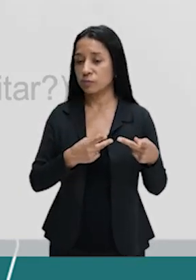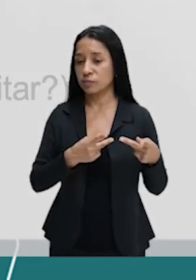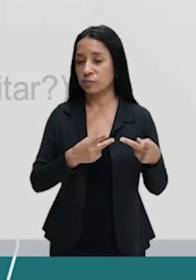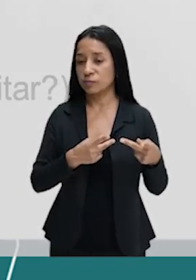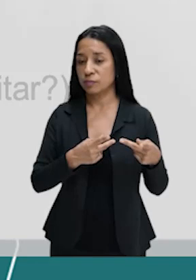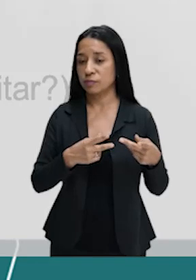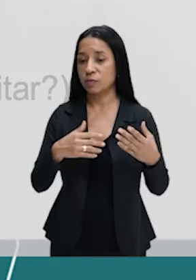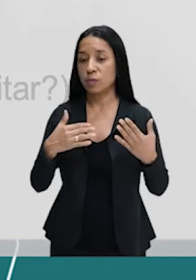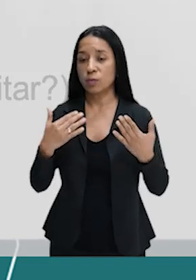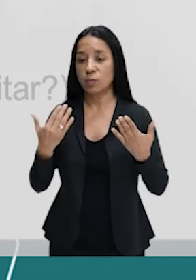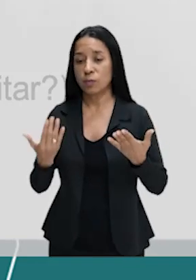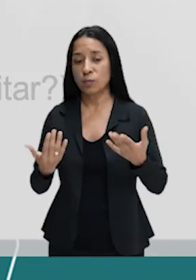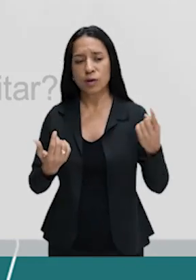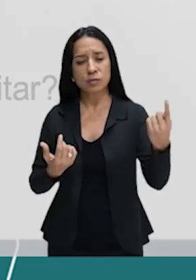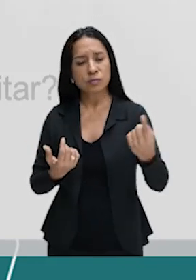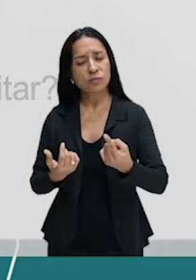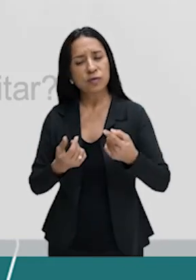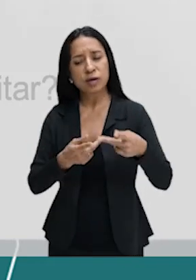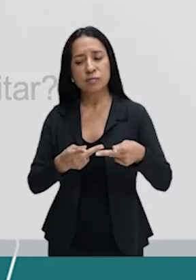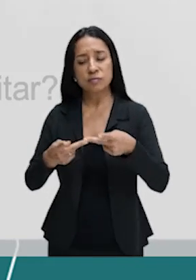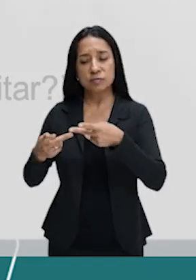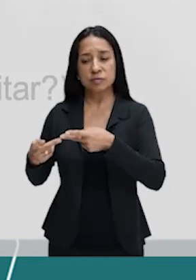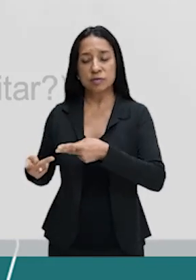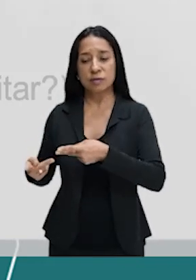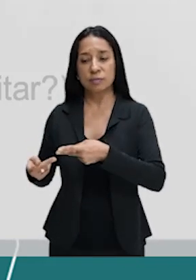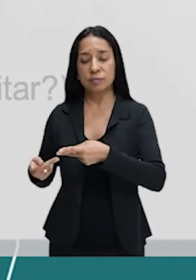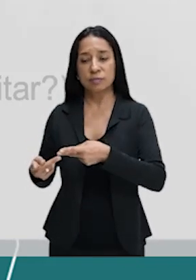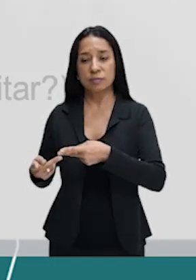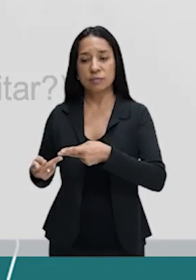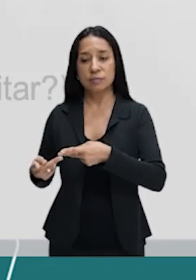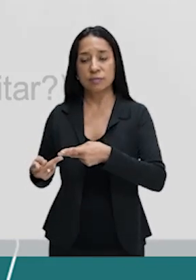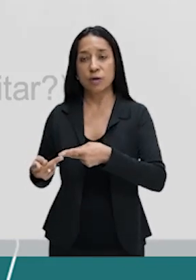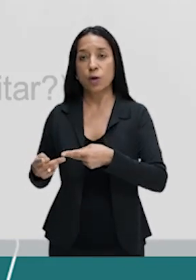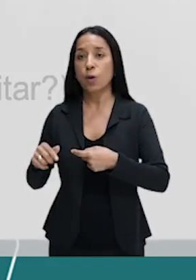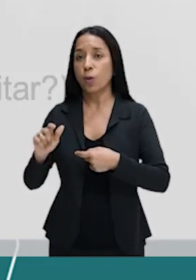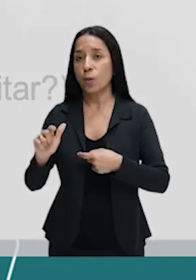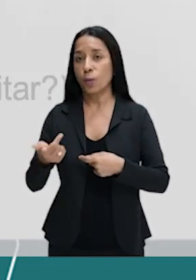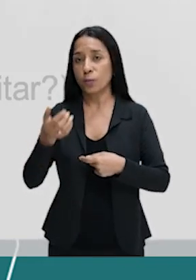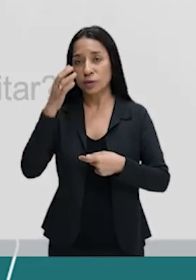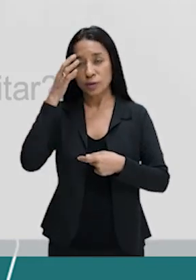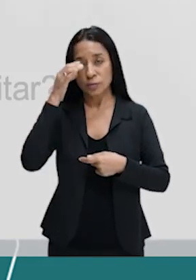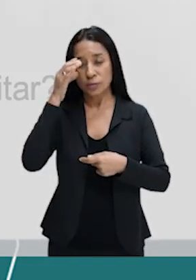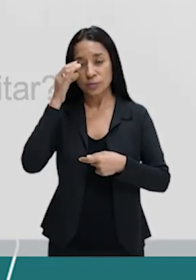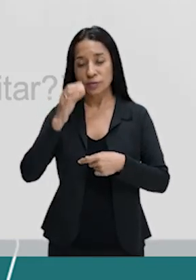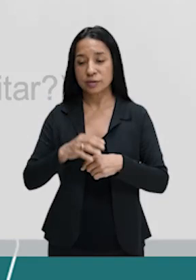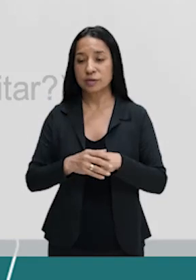a visitarme? Quando você vem me visitar? E aí eu trago uma outra curiosidade para vocês.